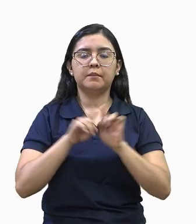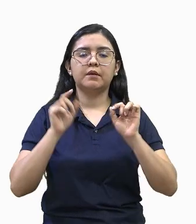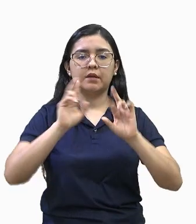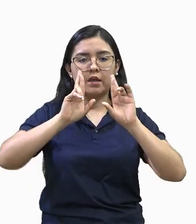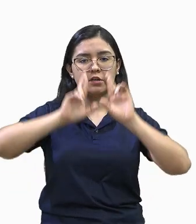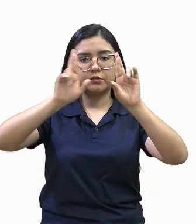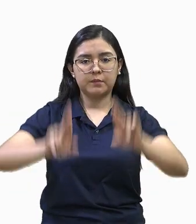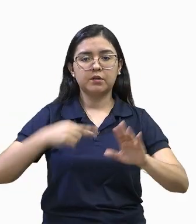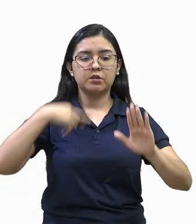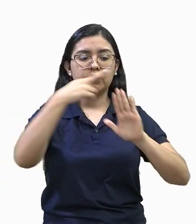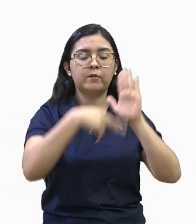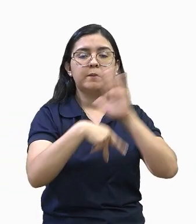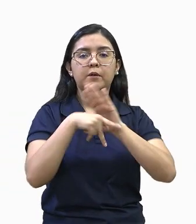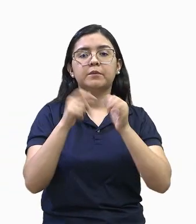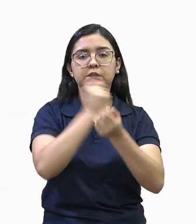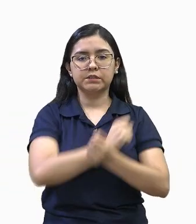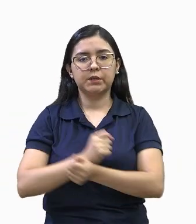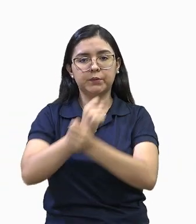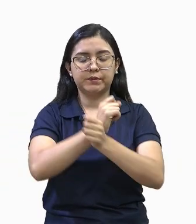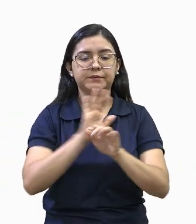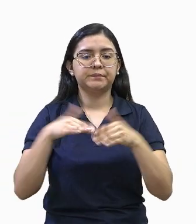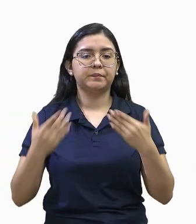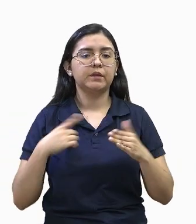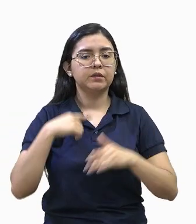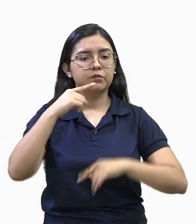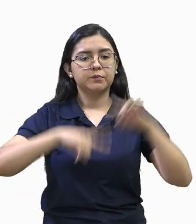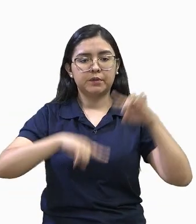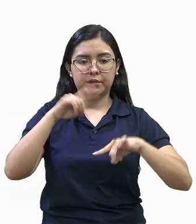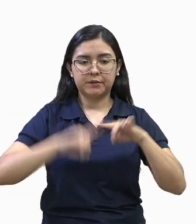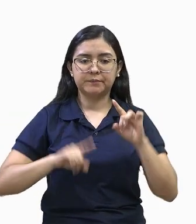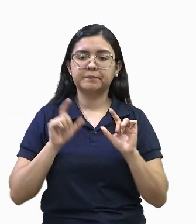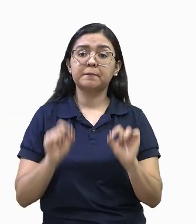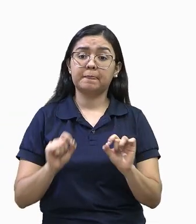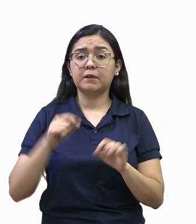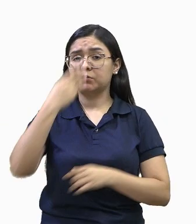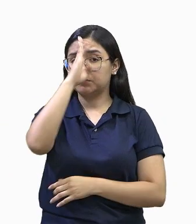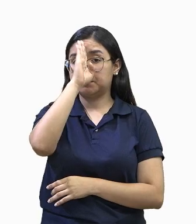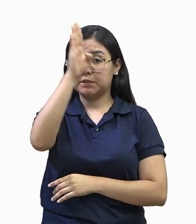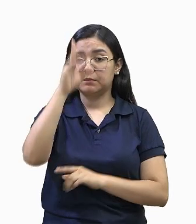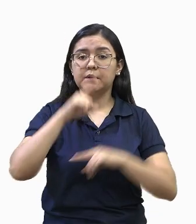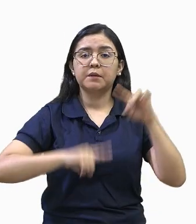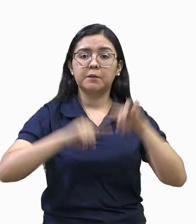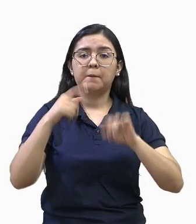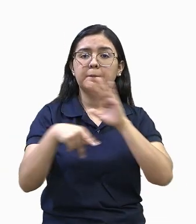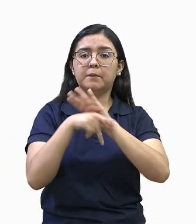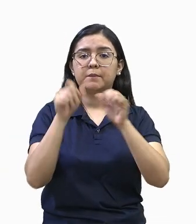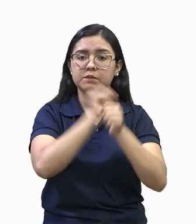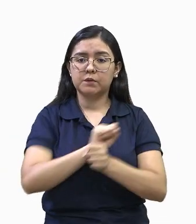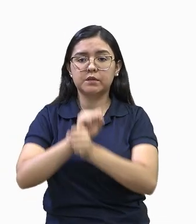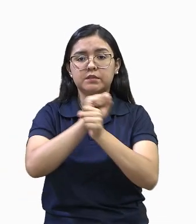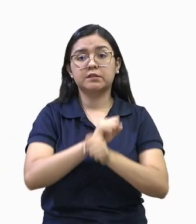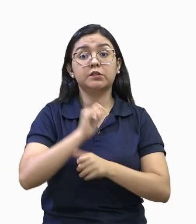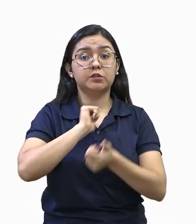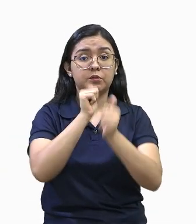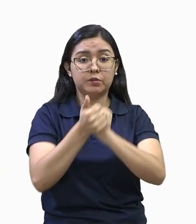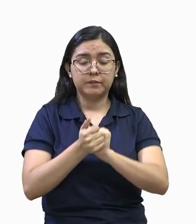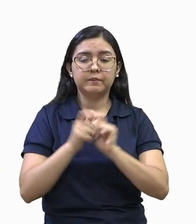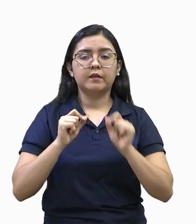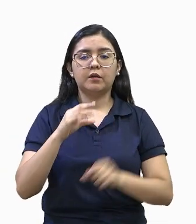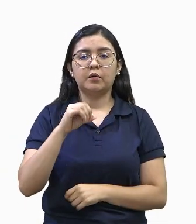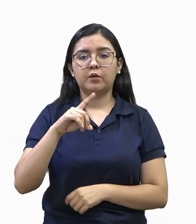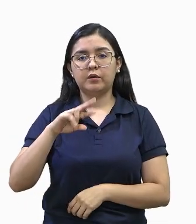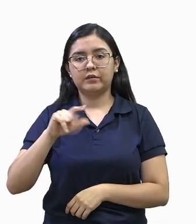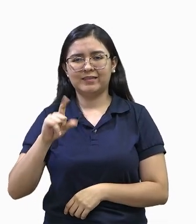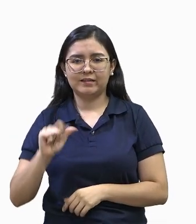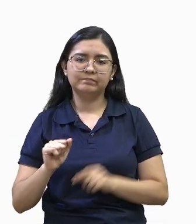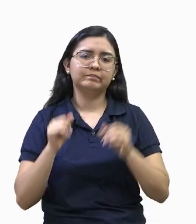de segurança. E os equipamentos, gente, é o seguinte: os principais equipamentos do rapel incluem corda,